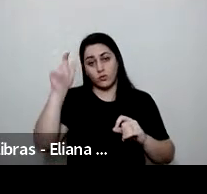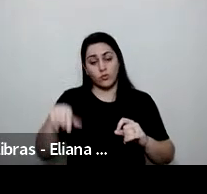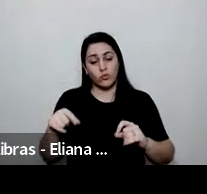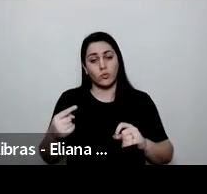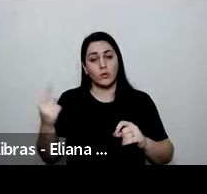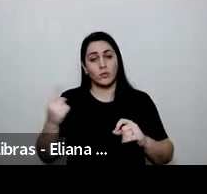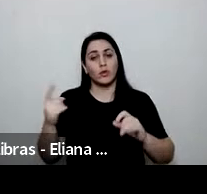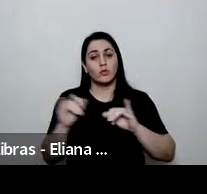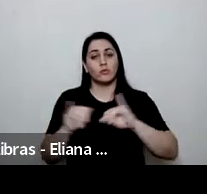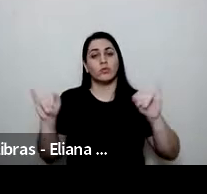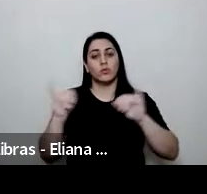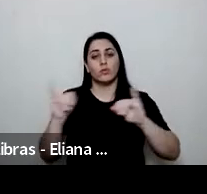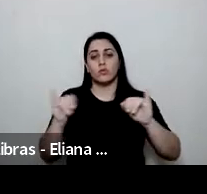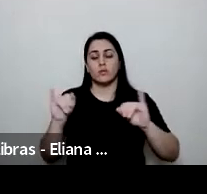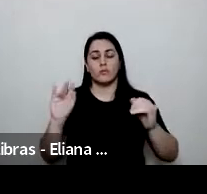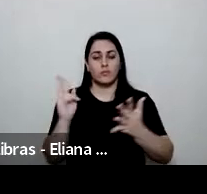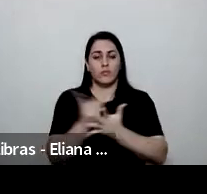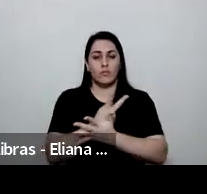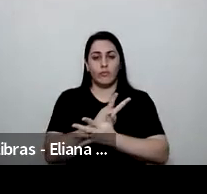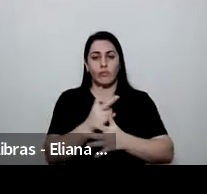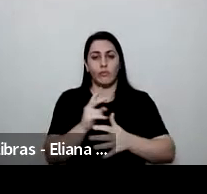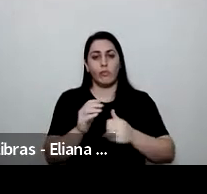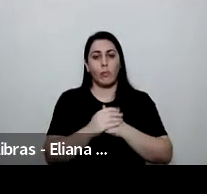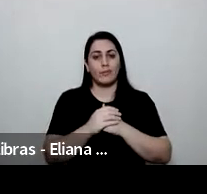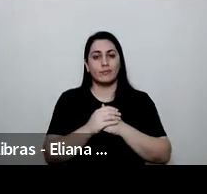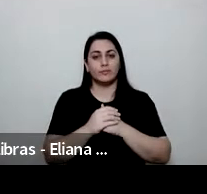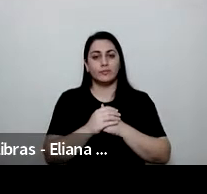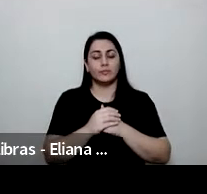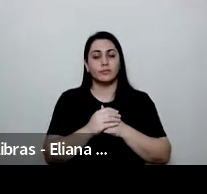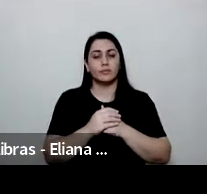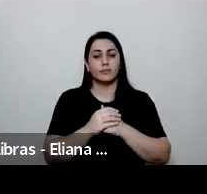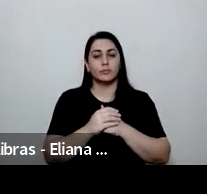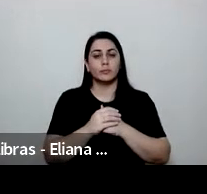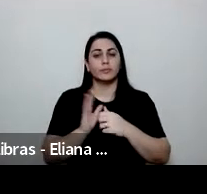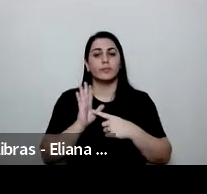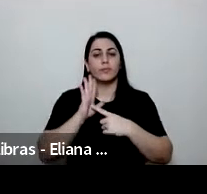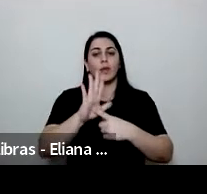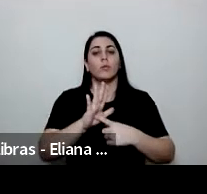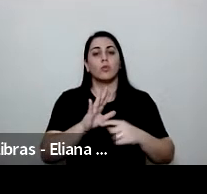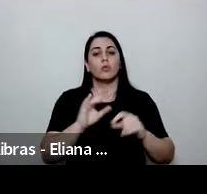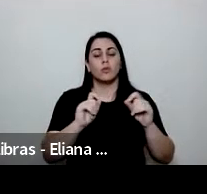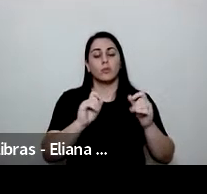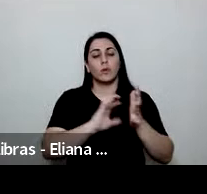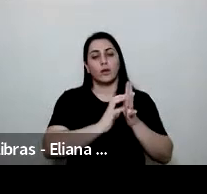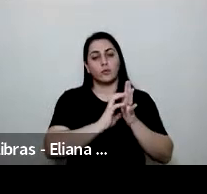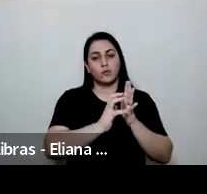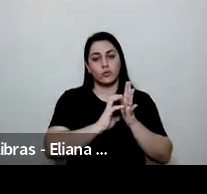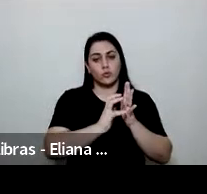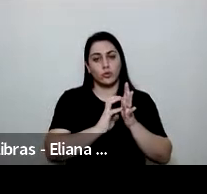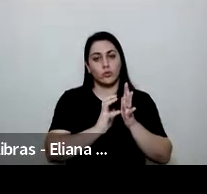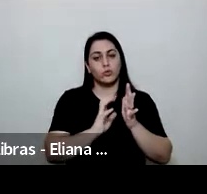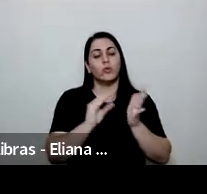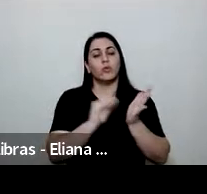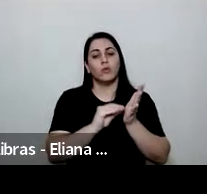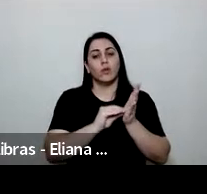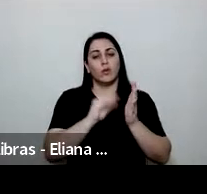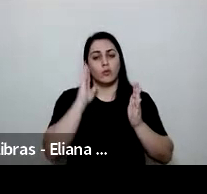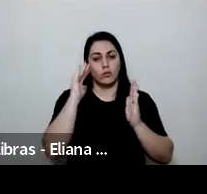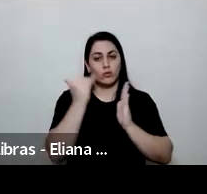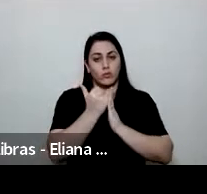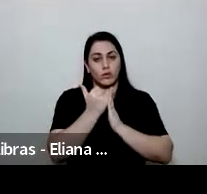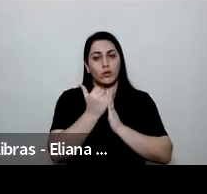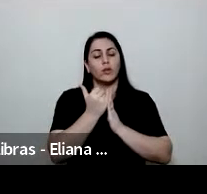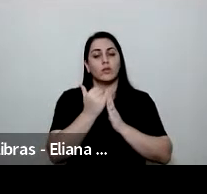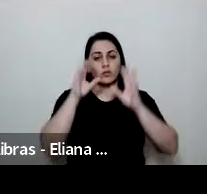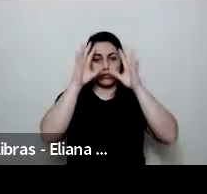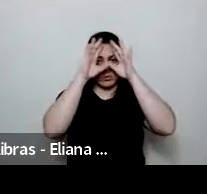realizou propaganda irregular na forma de inserção inserção partidária e desobediência estabelecido